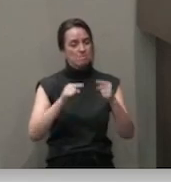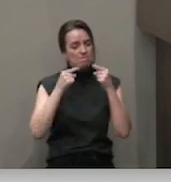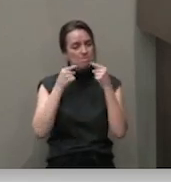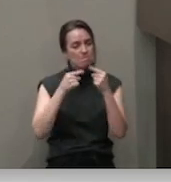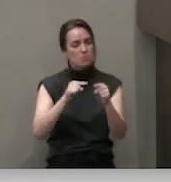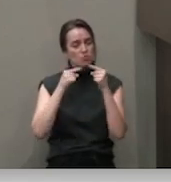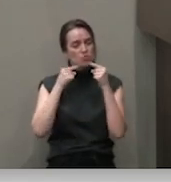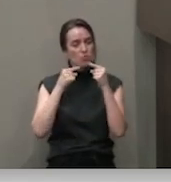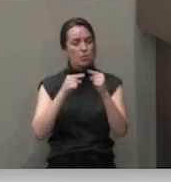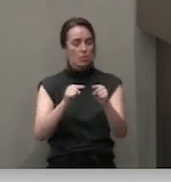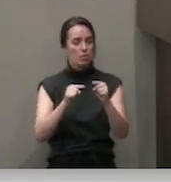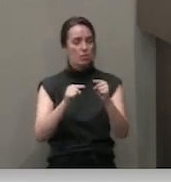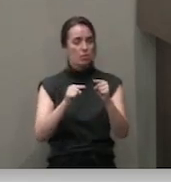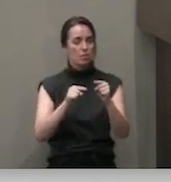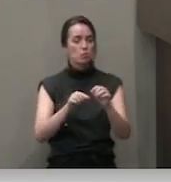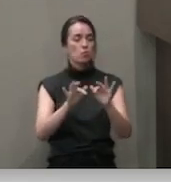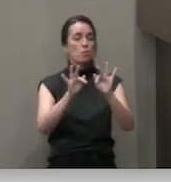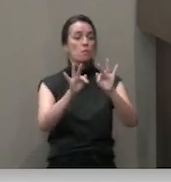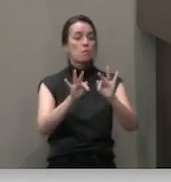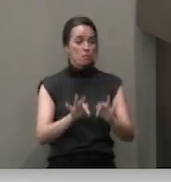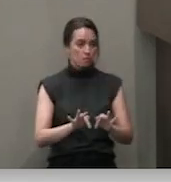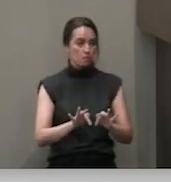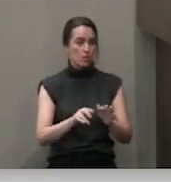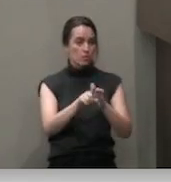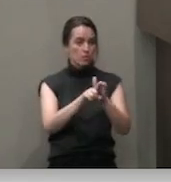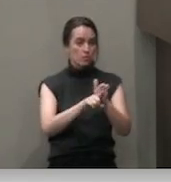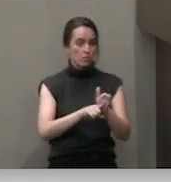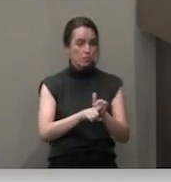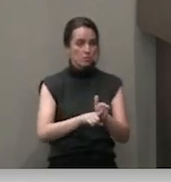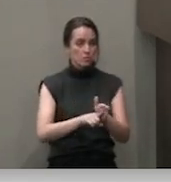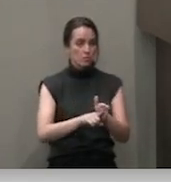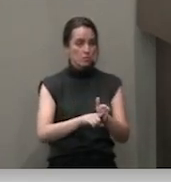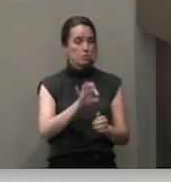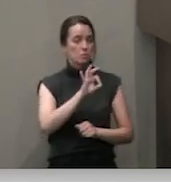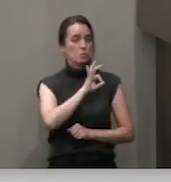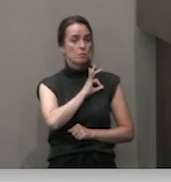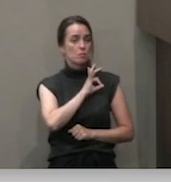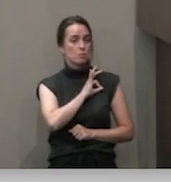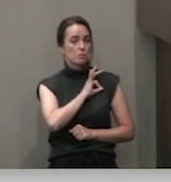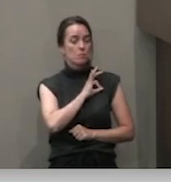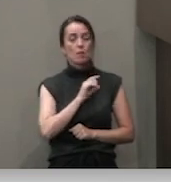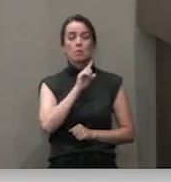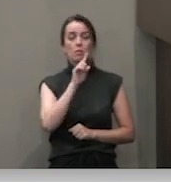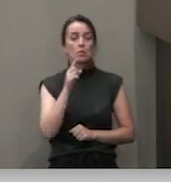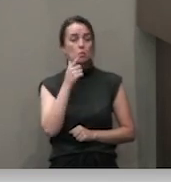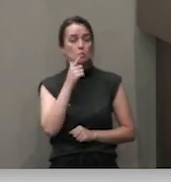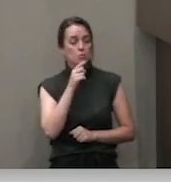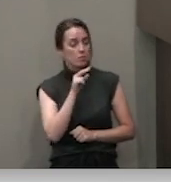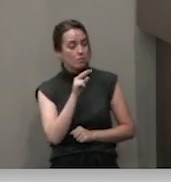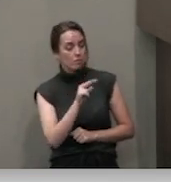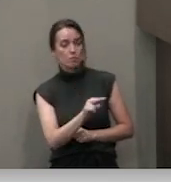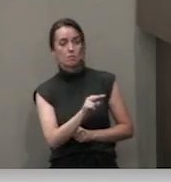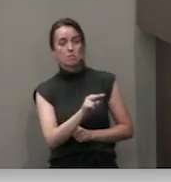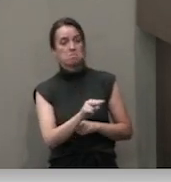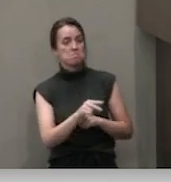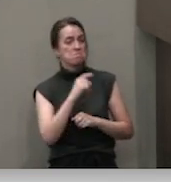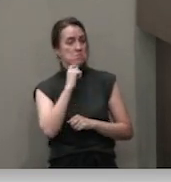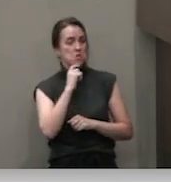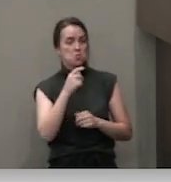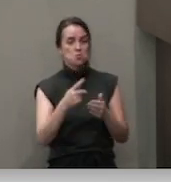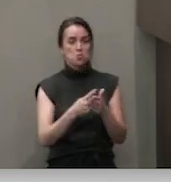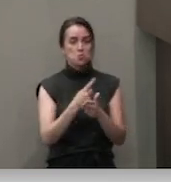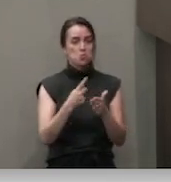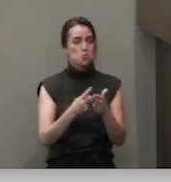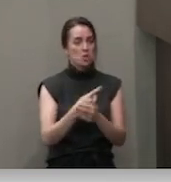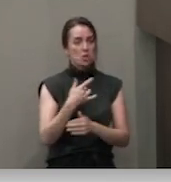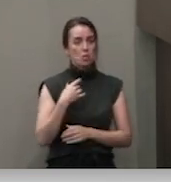Inquérito o policial que aconteceu que não identificou em um erro médico e